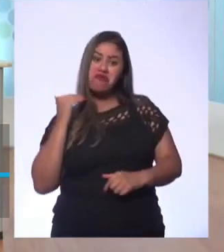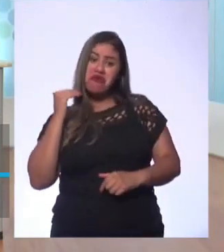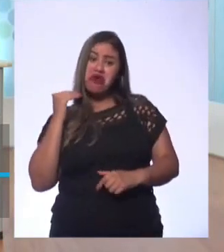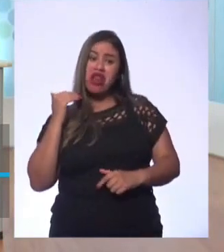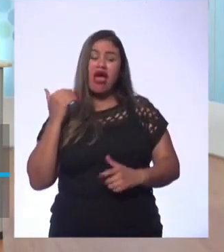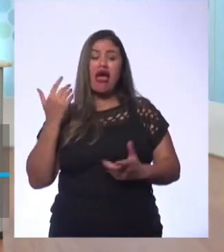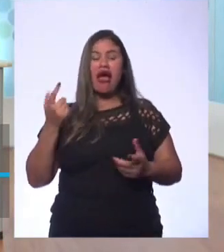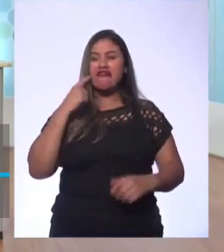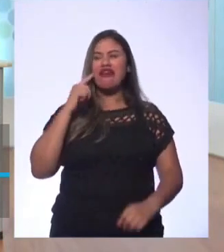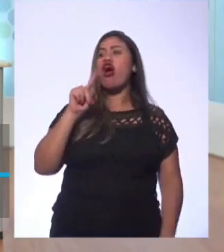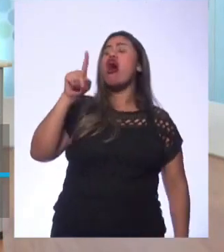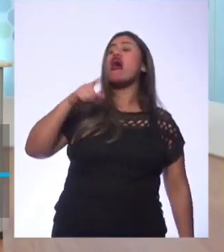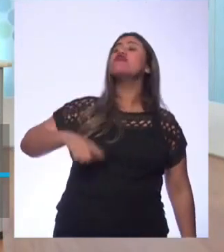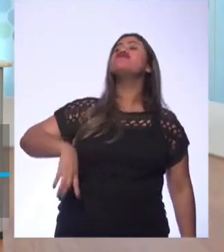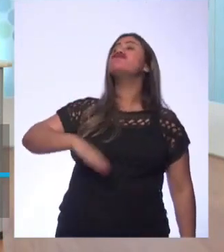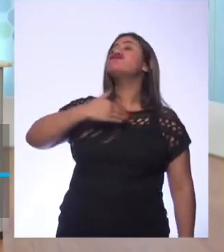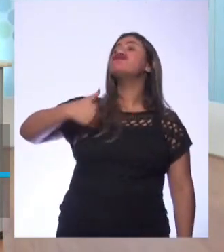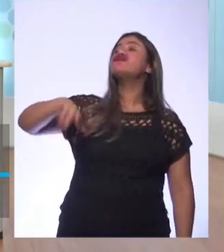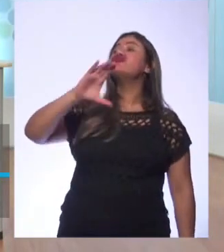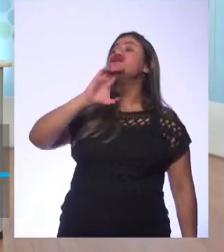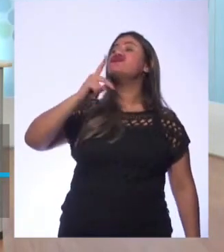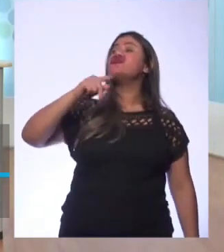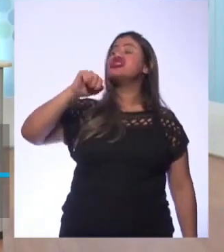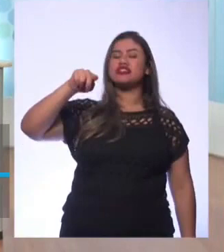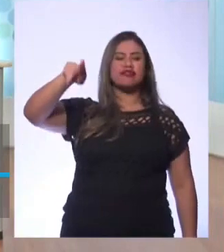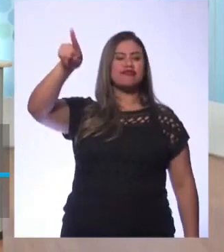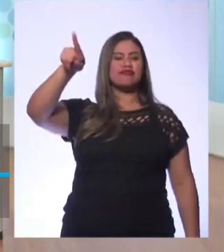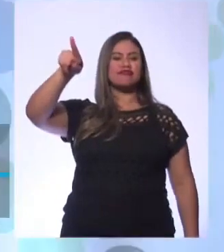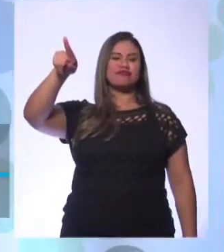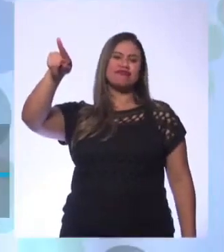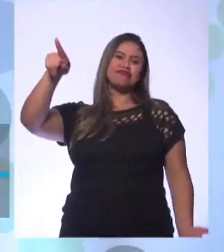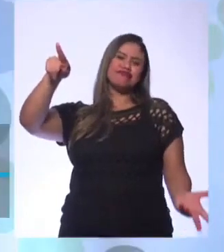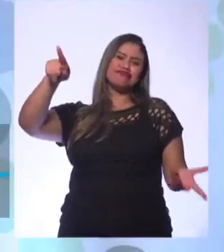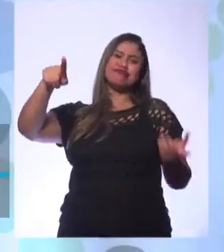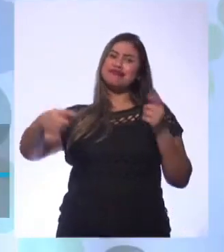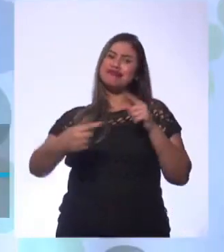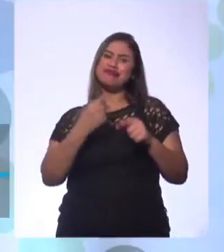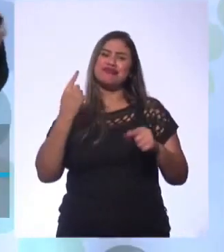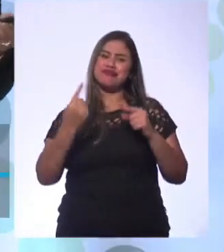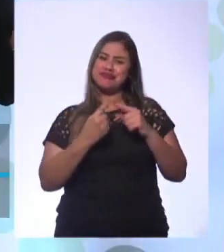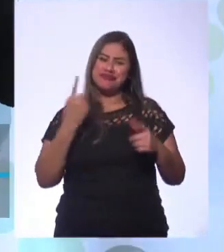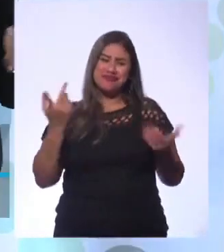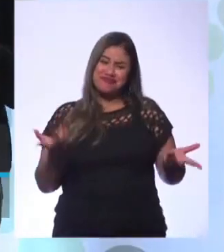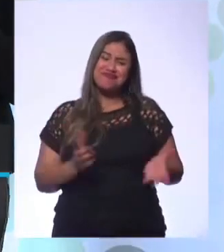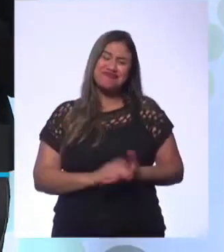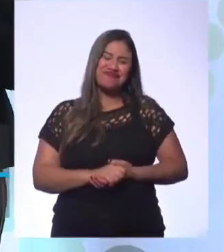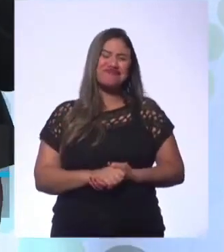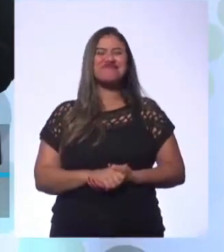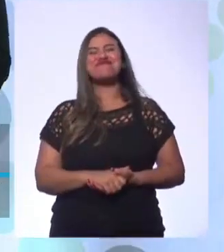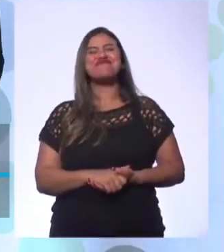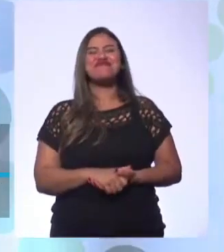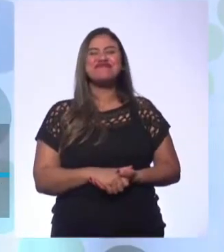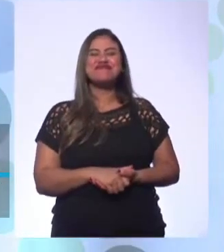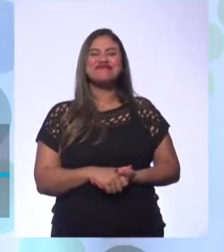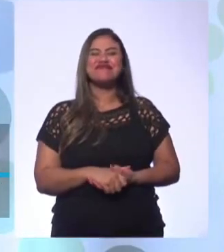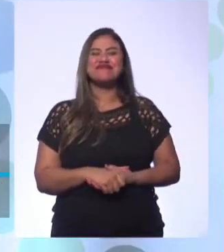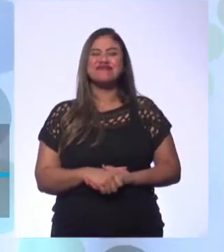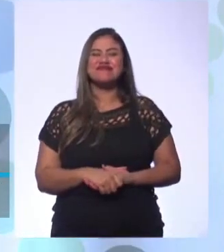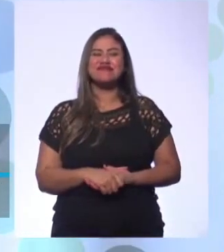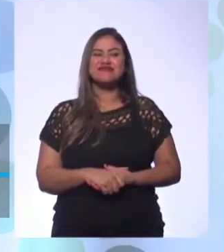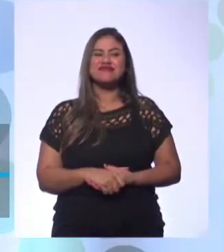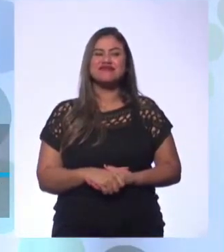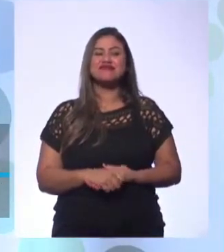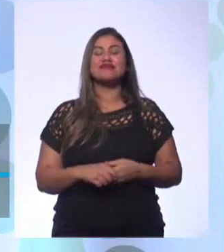pessoa, o China ali, ó, o China tá ali, ó, né? Sim. Acontece isso, né? Na gíria também você vê essa mudança, tá bom? Só para falar